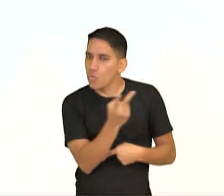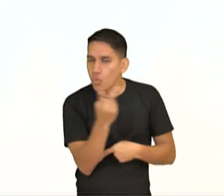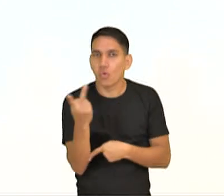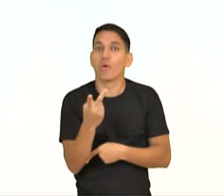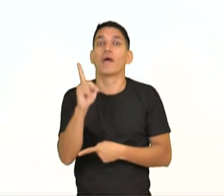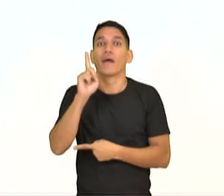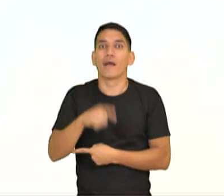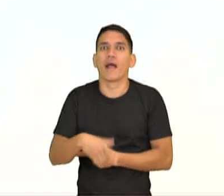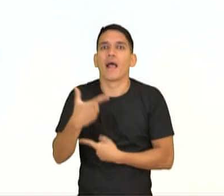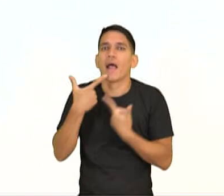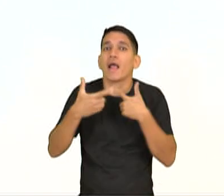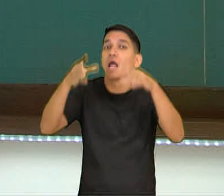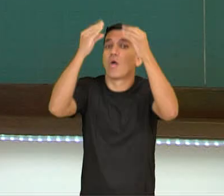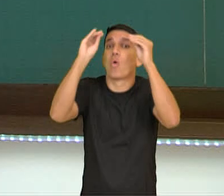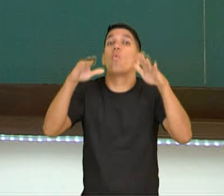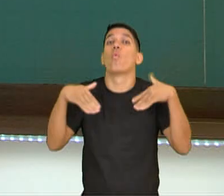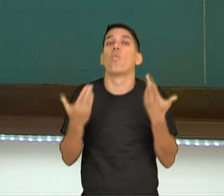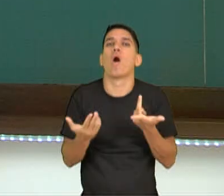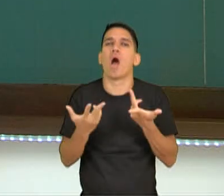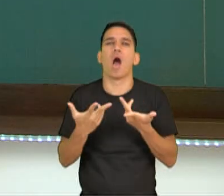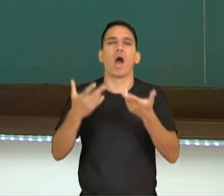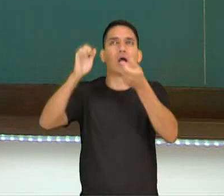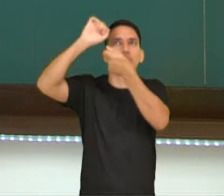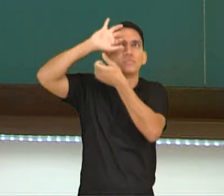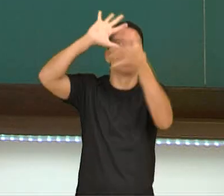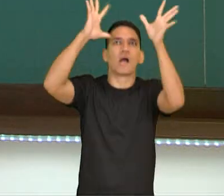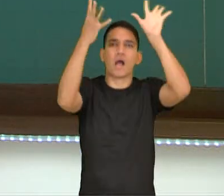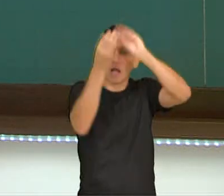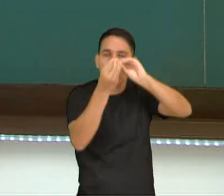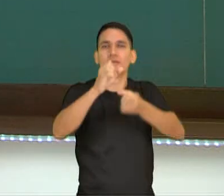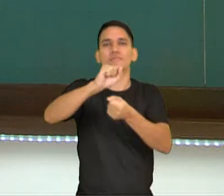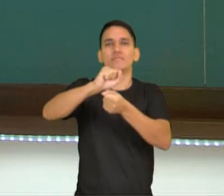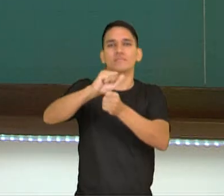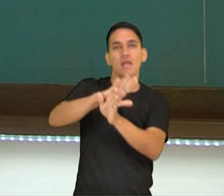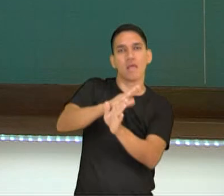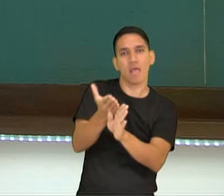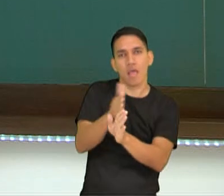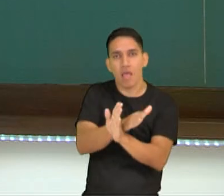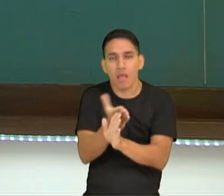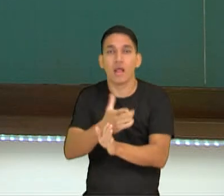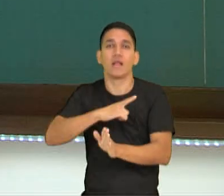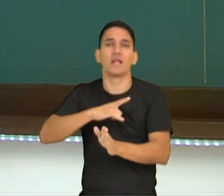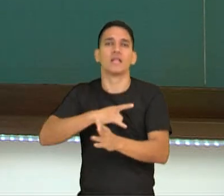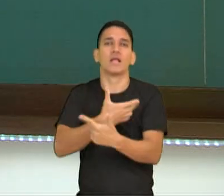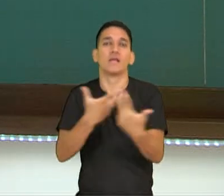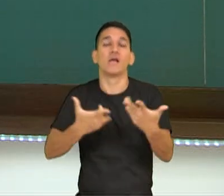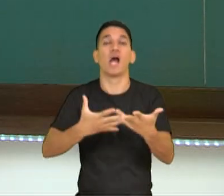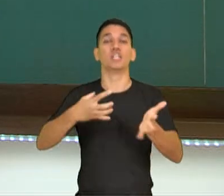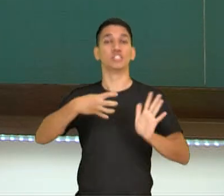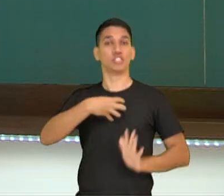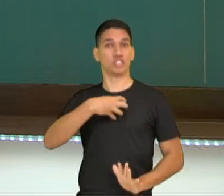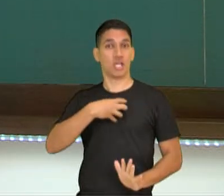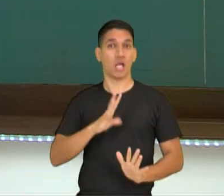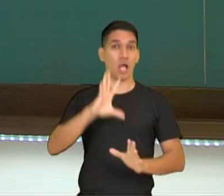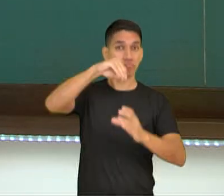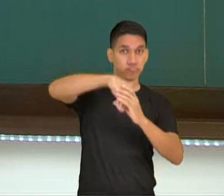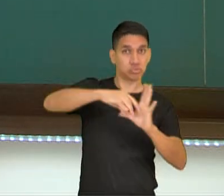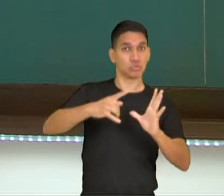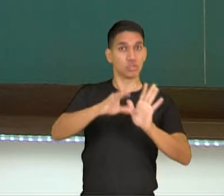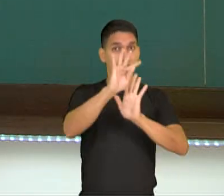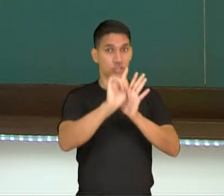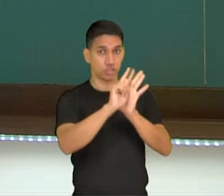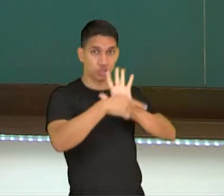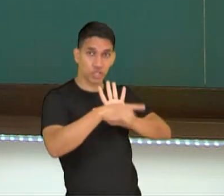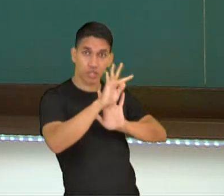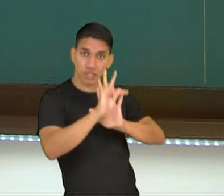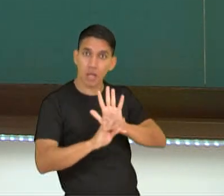uma linguagem multissemiótica, híbrida, multimodal, que compõe este gênero textual. Por quê? Porque temos a